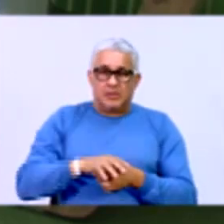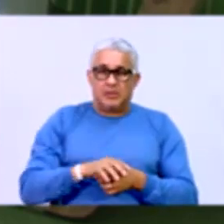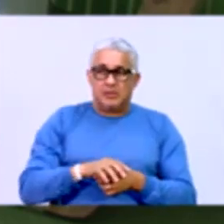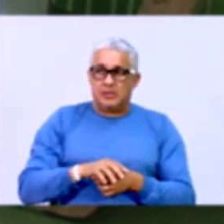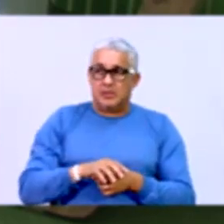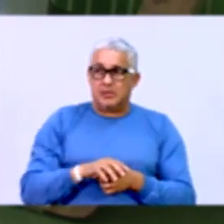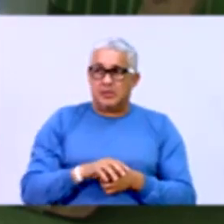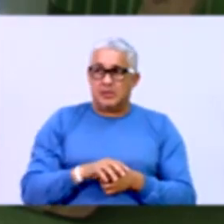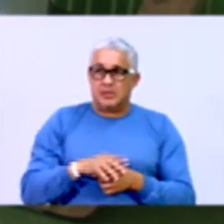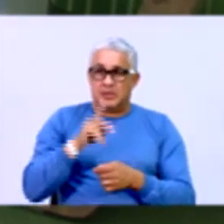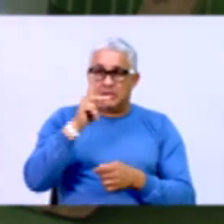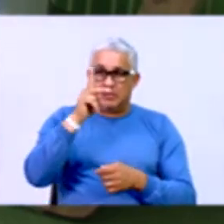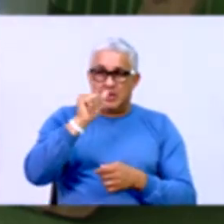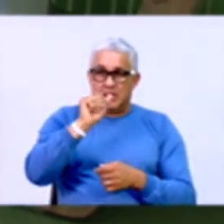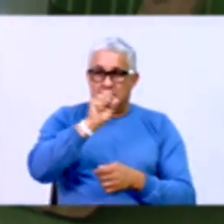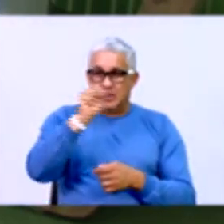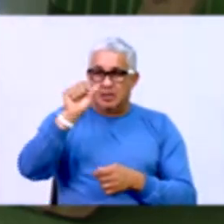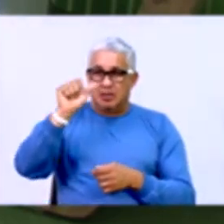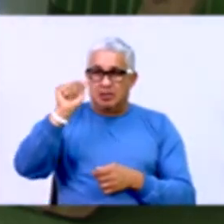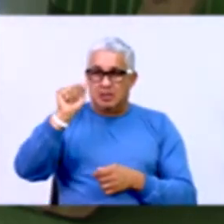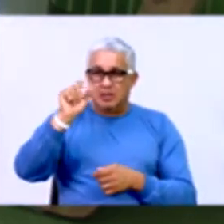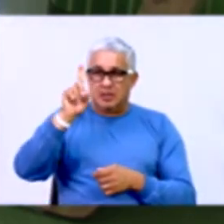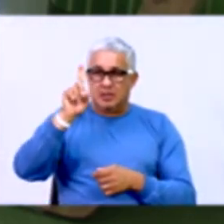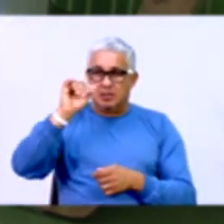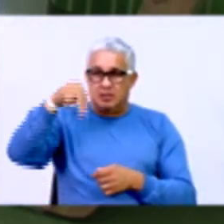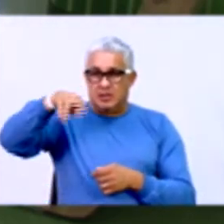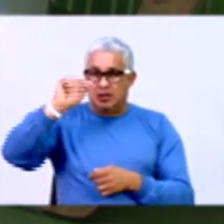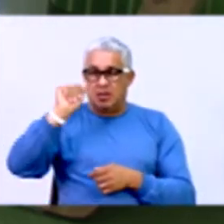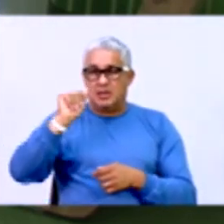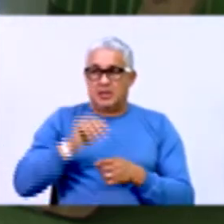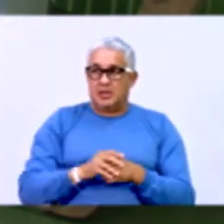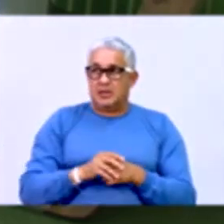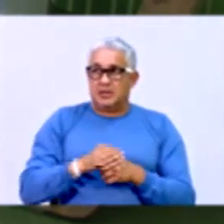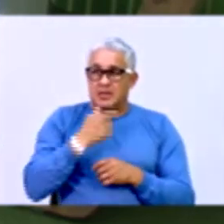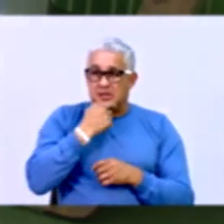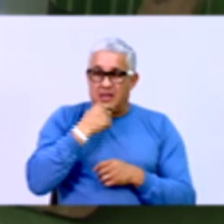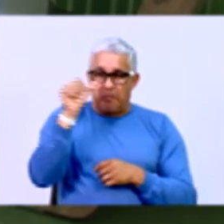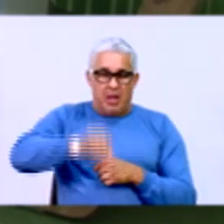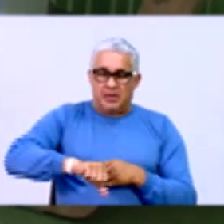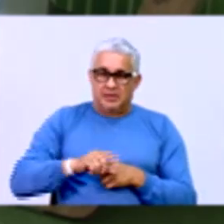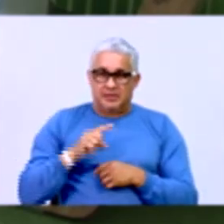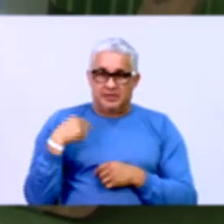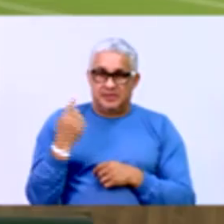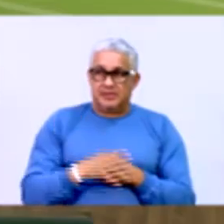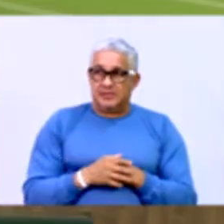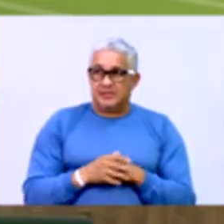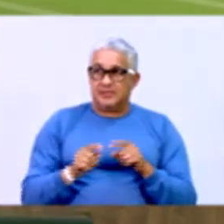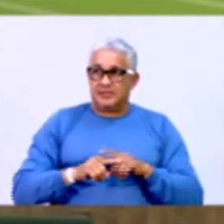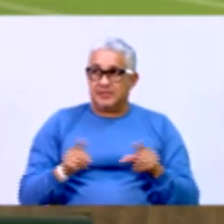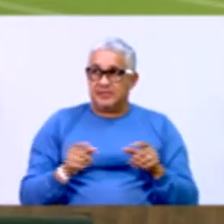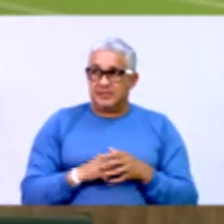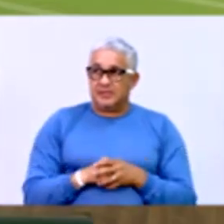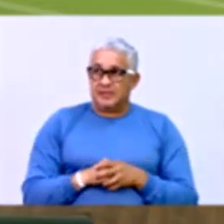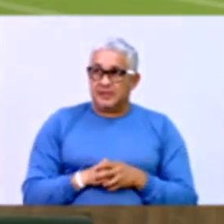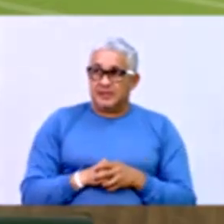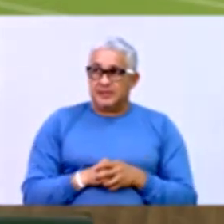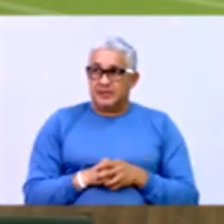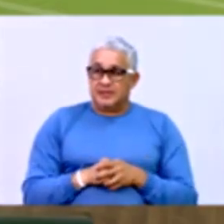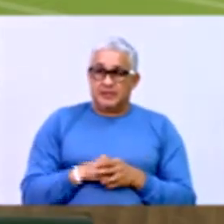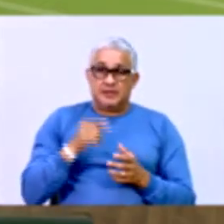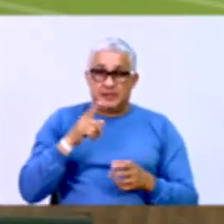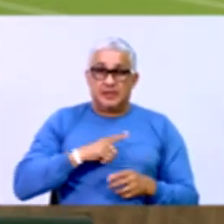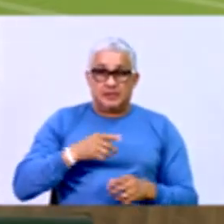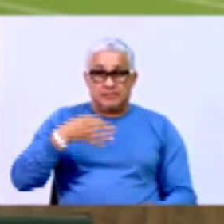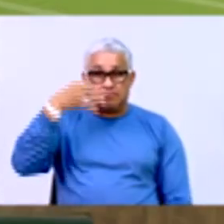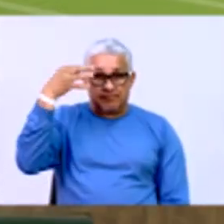Pasadena, né? Pasadena, verdade. Sei lá, o inglês aí, nosso inglês está top. Mas, com